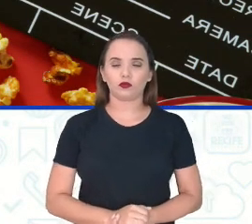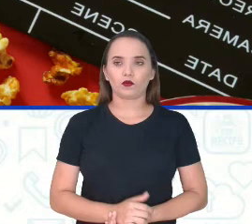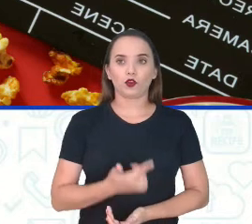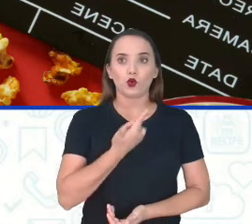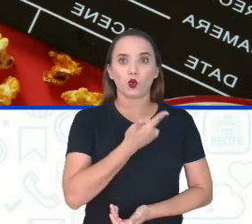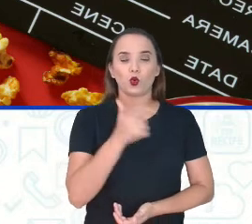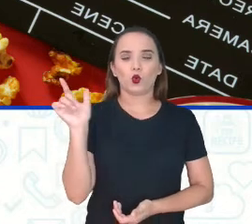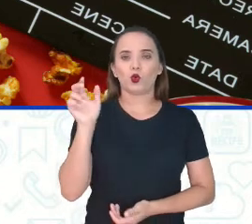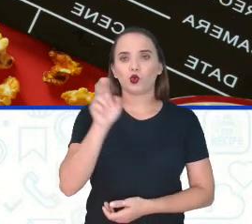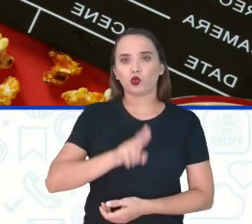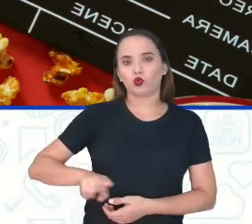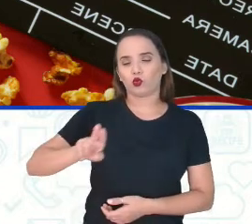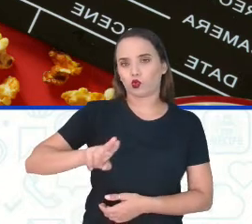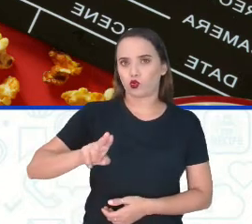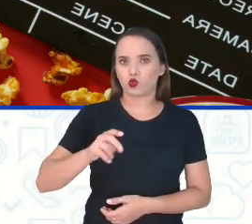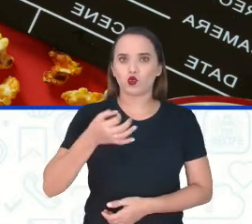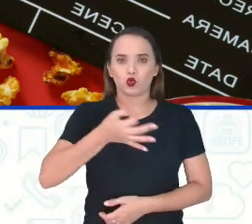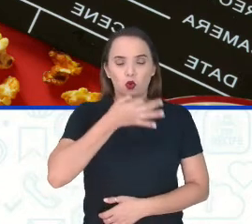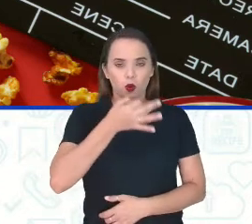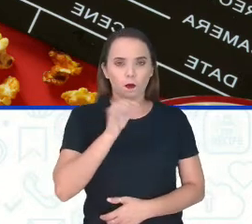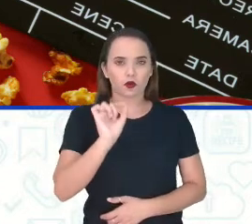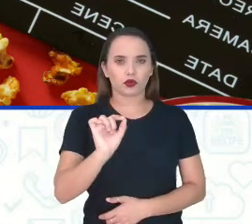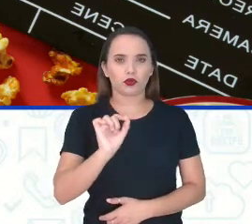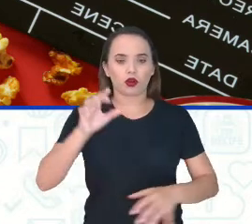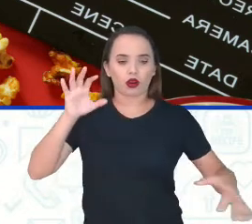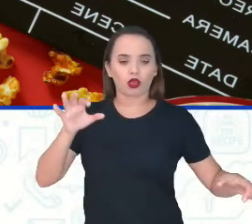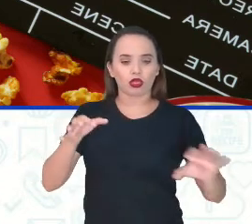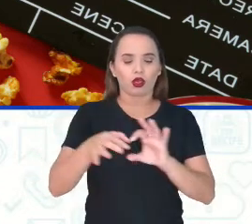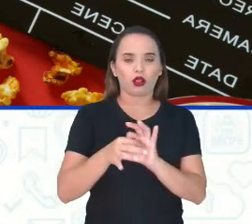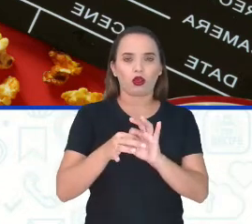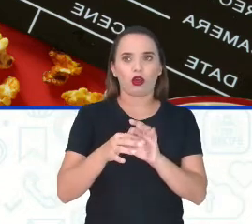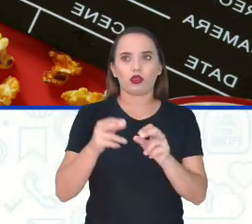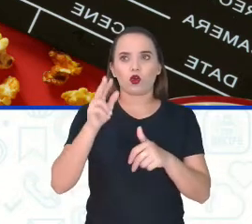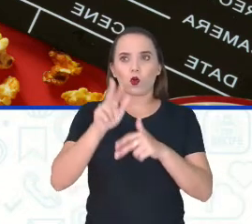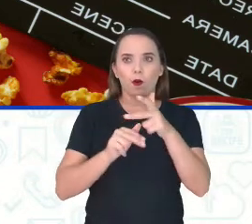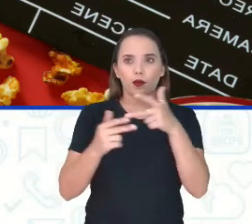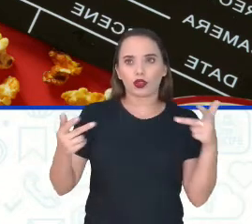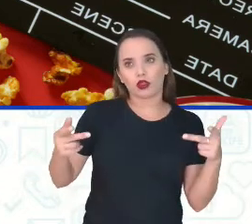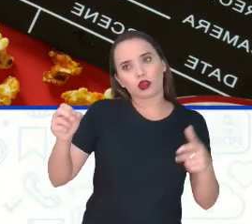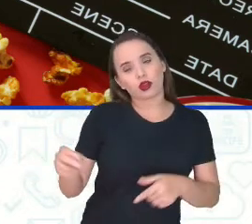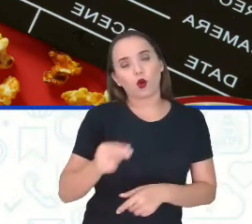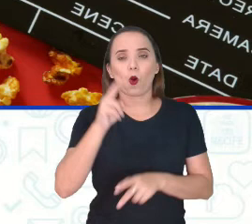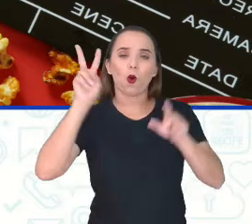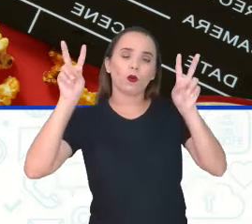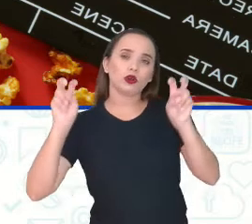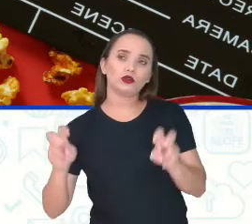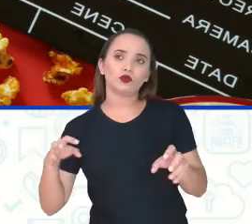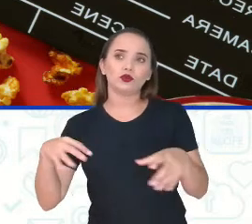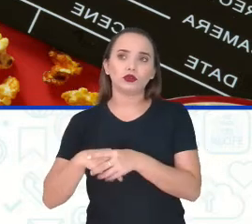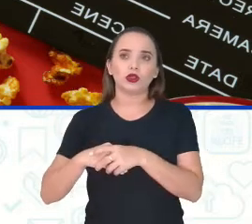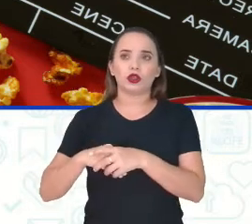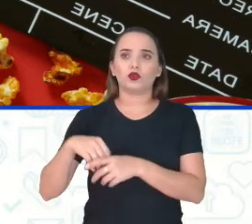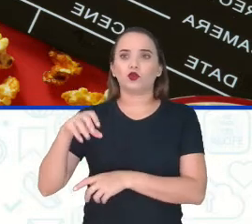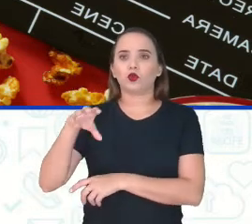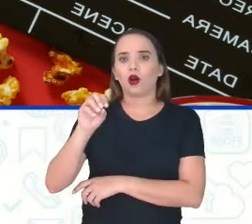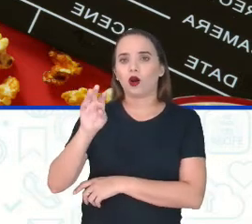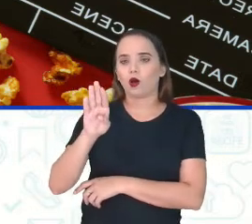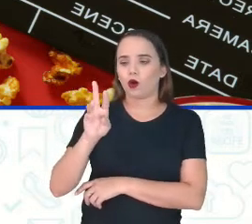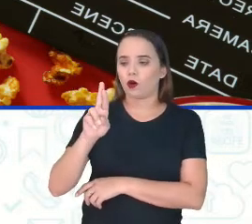Outro uso de argumento está relacionado o quê? Com a matéria ou assunto do que é tratado uma obra, que